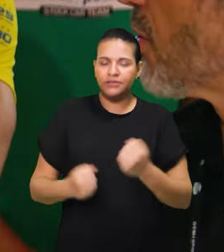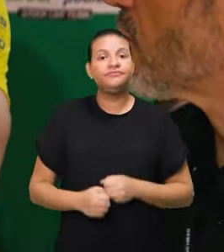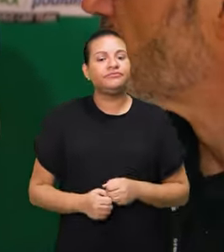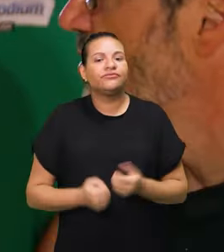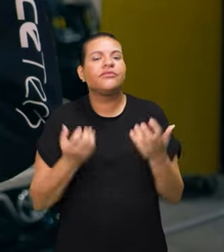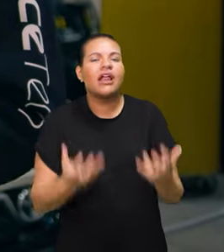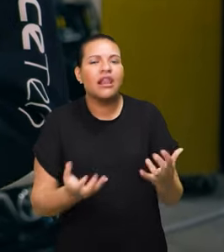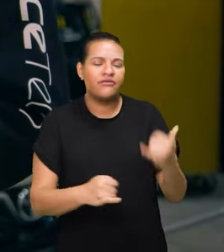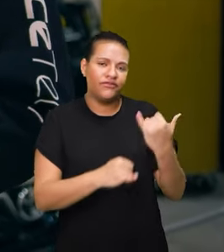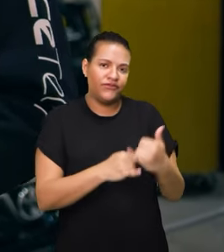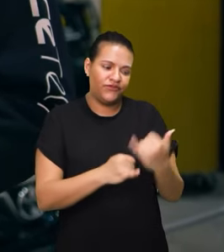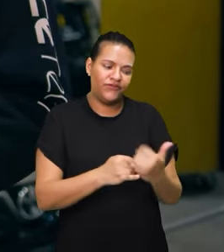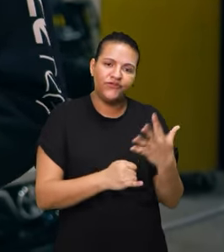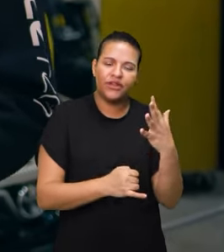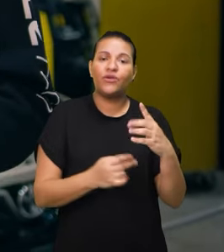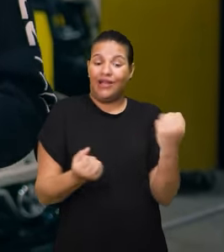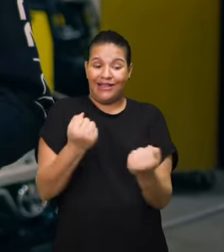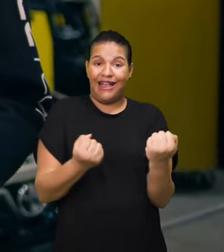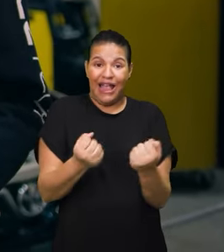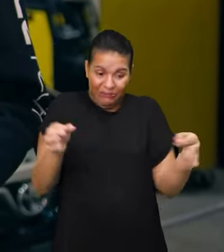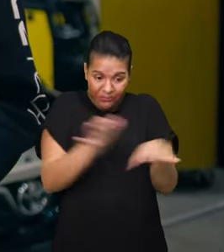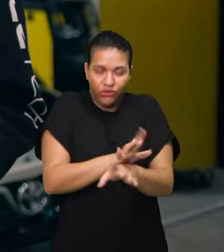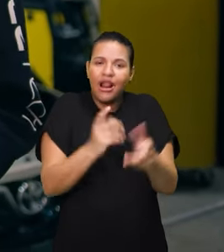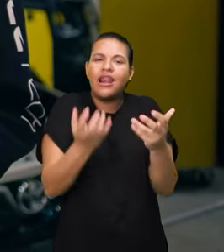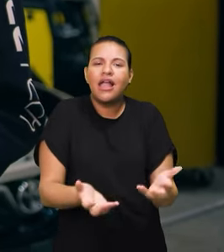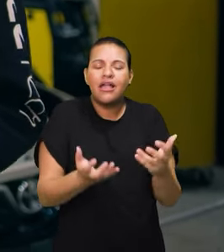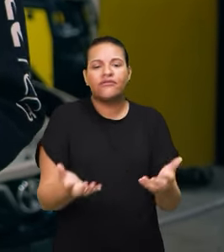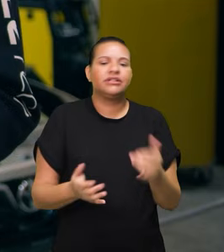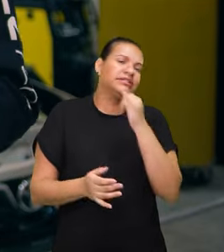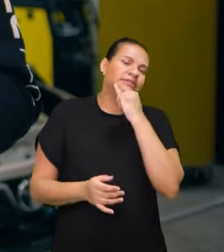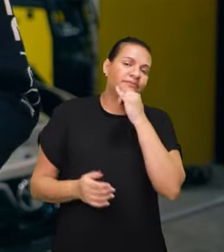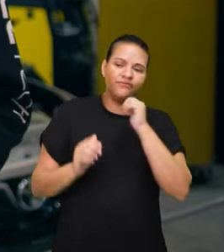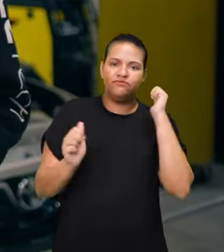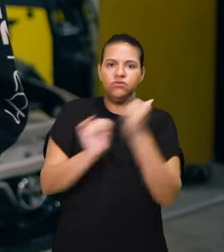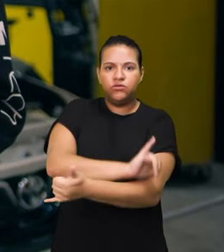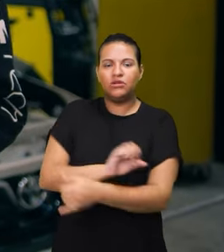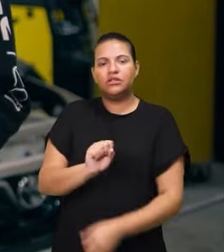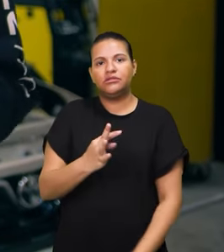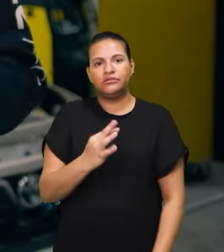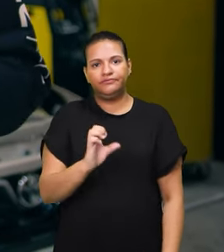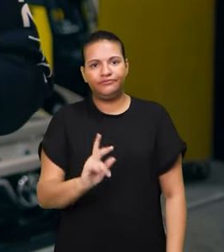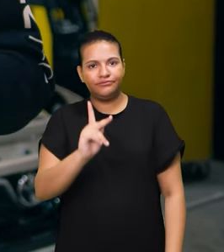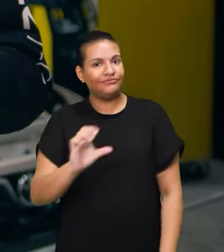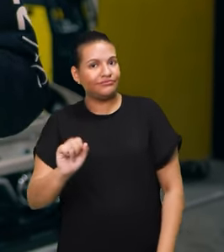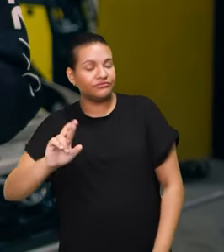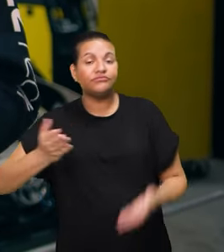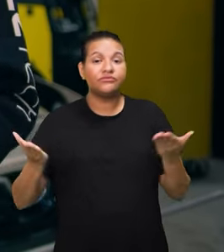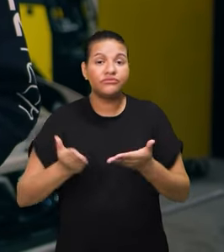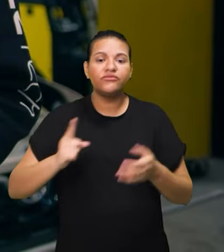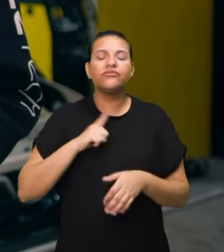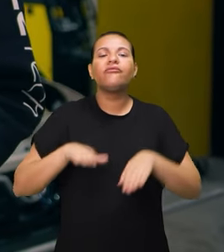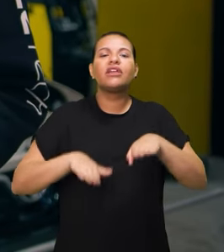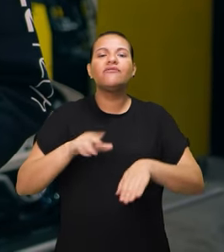pilo então chassis mais leve o carro como um todo mais leve que vai nos trazer menos problema né Por exemplo hoje stockar é muito